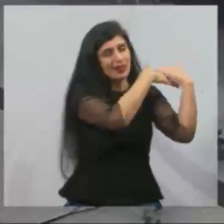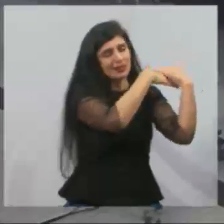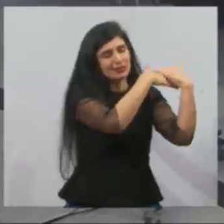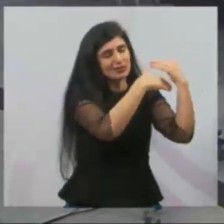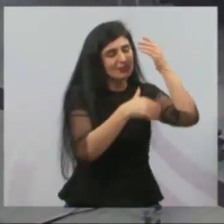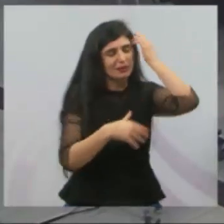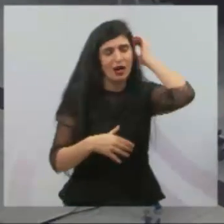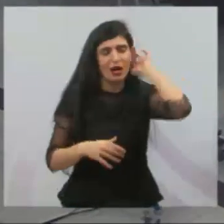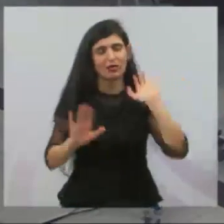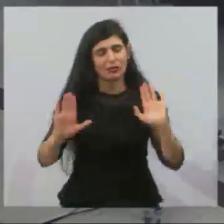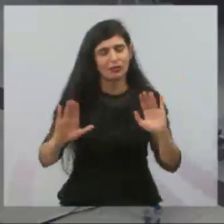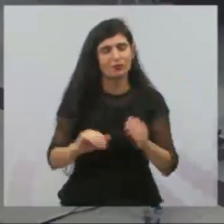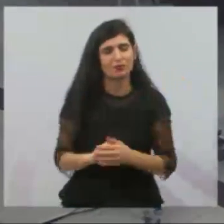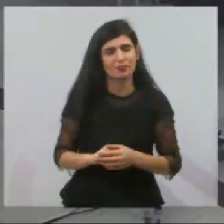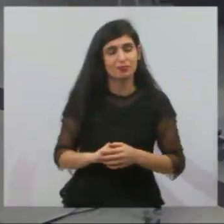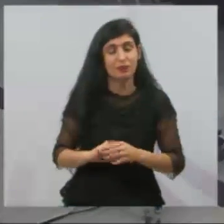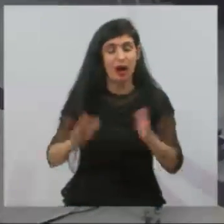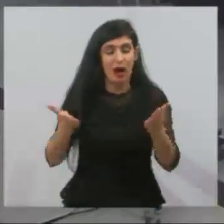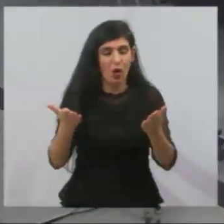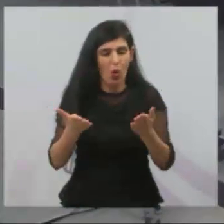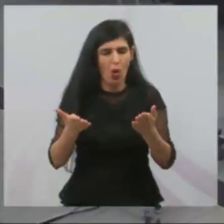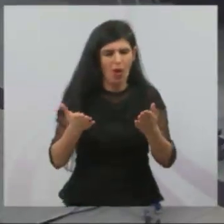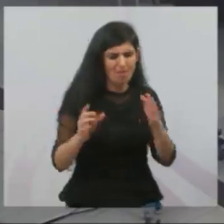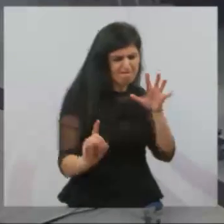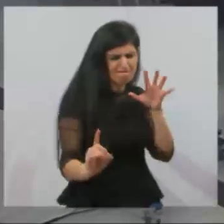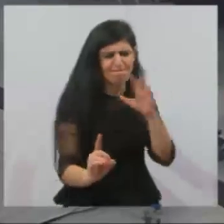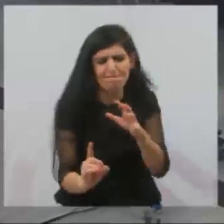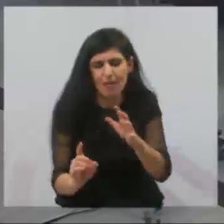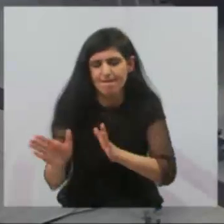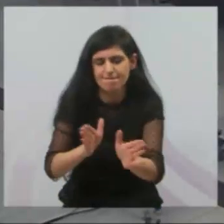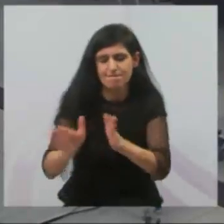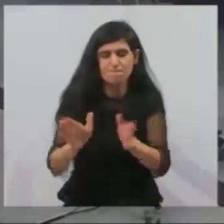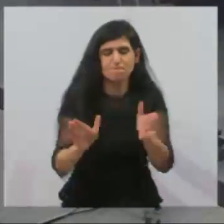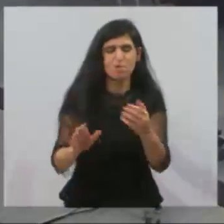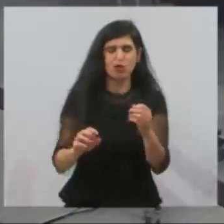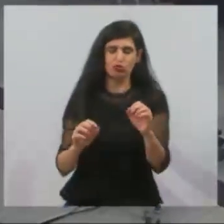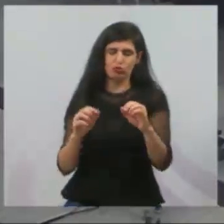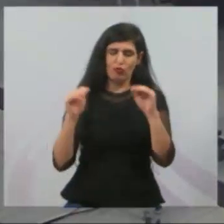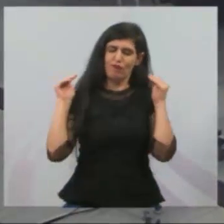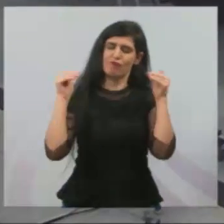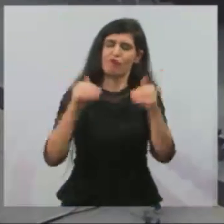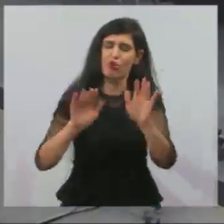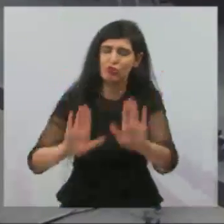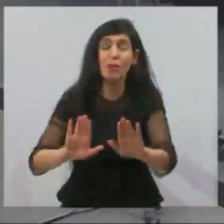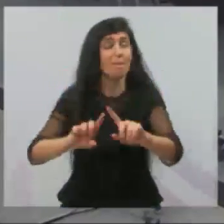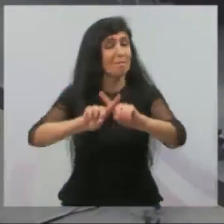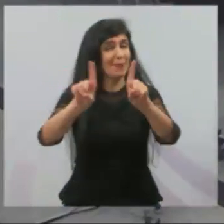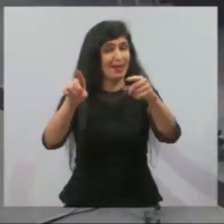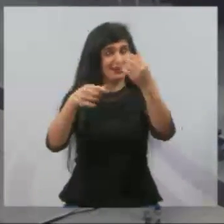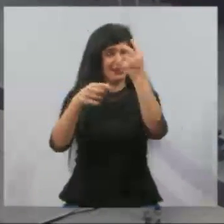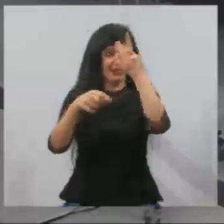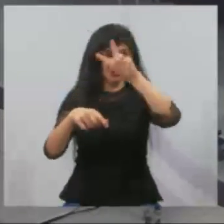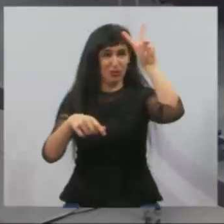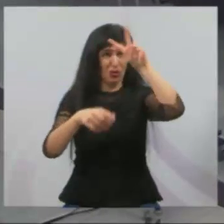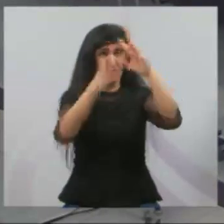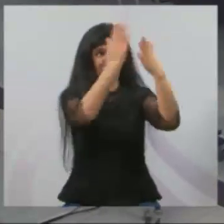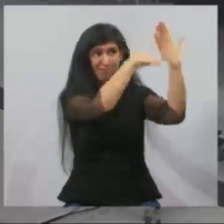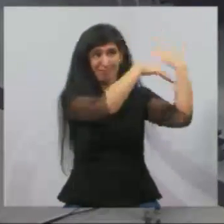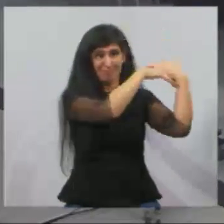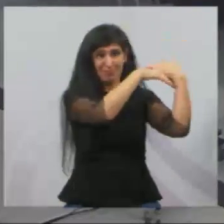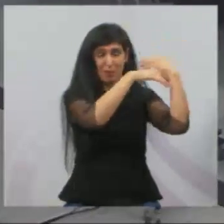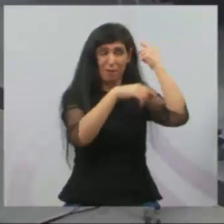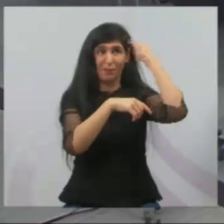nos convém, porque o recorte da história pode nos levar a um entendimento equivocado da